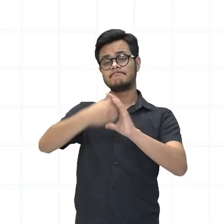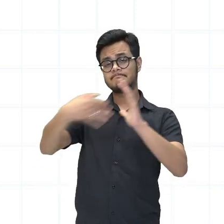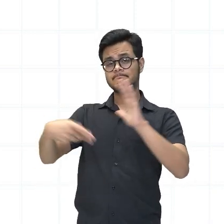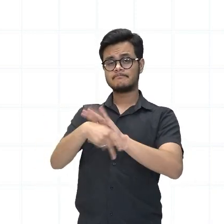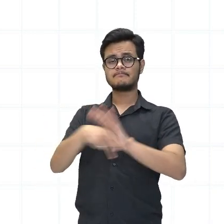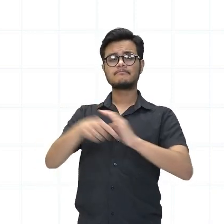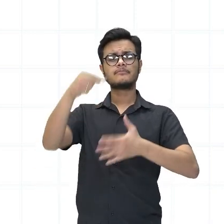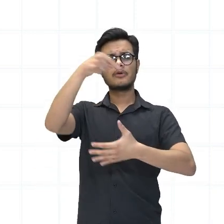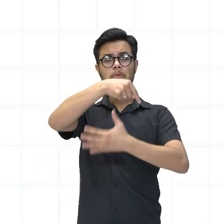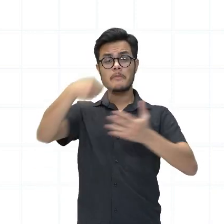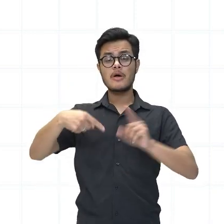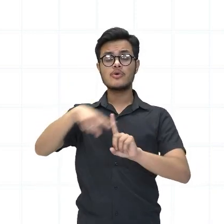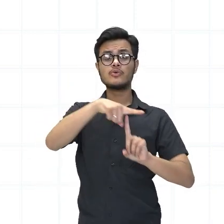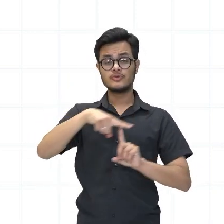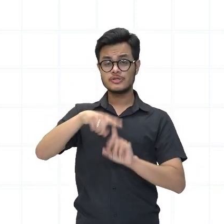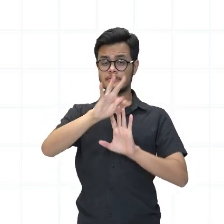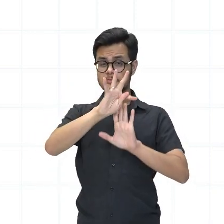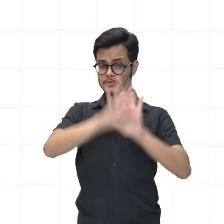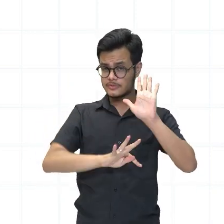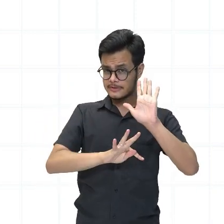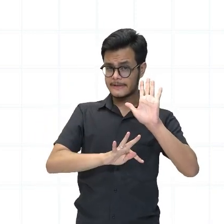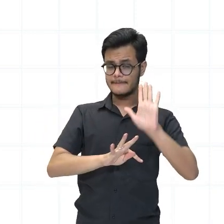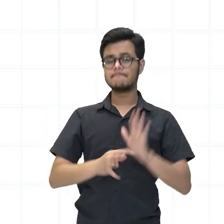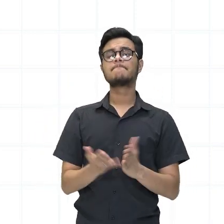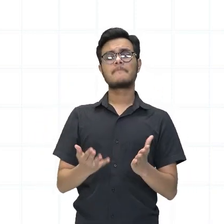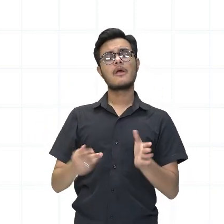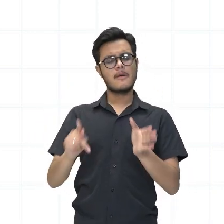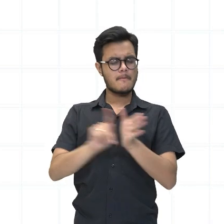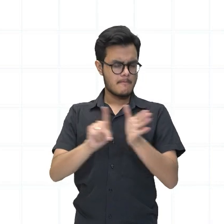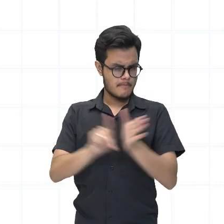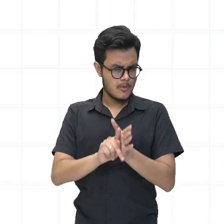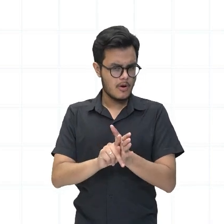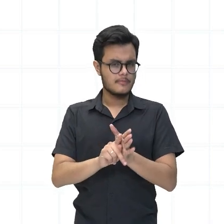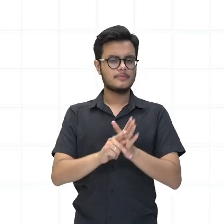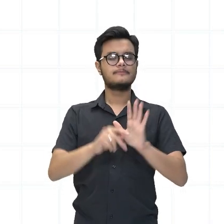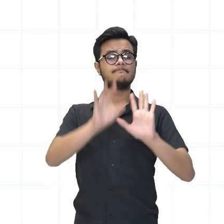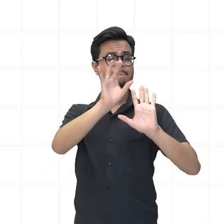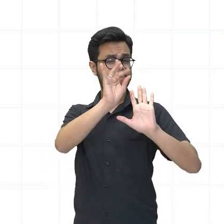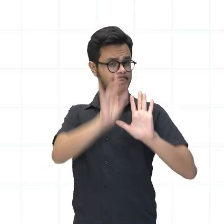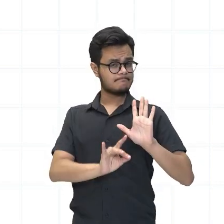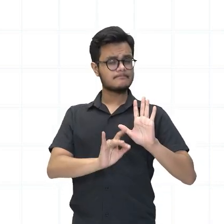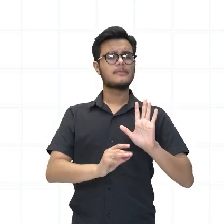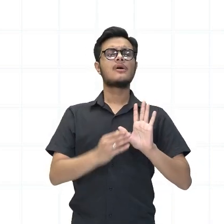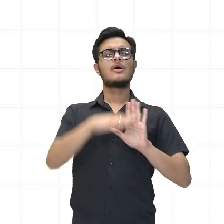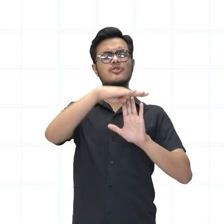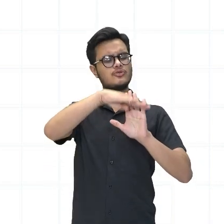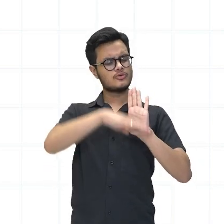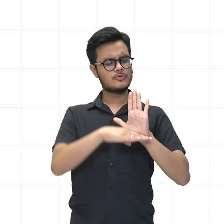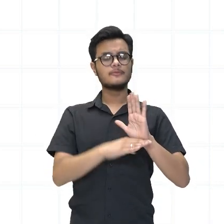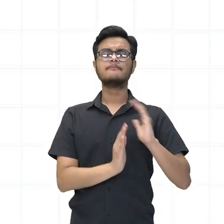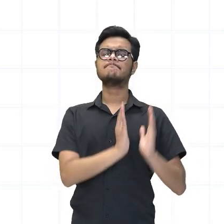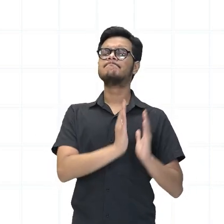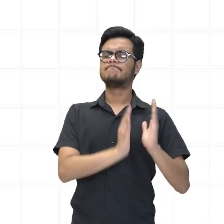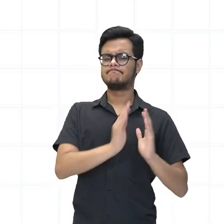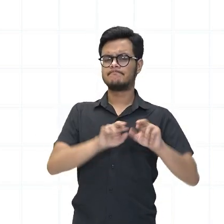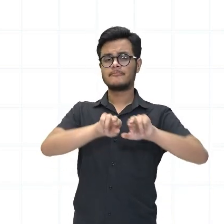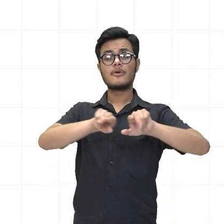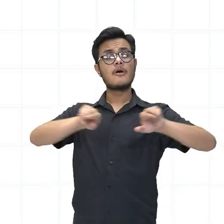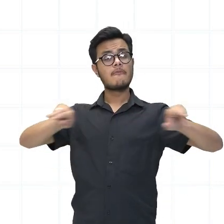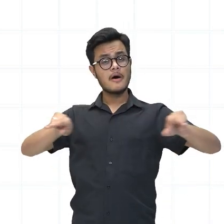e recepção, características do gênero, elementos estruturais,